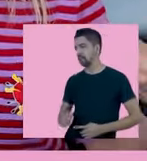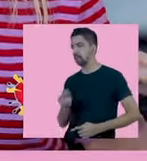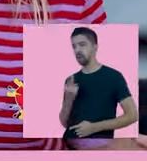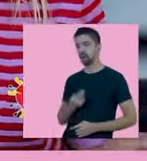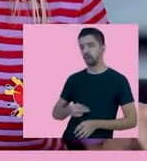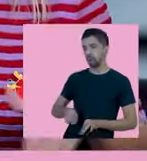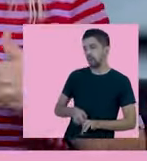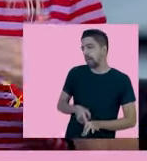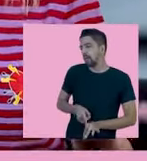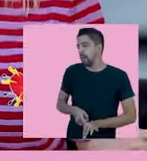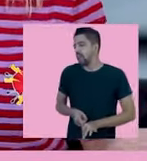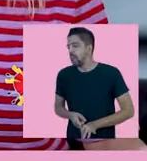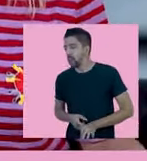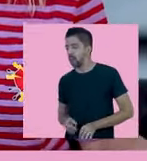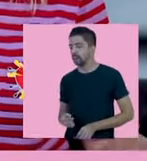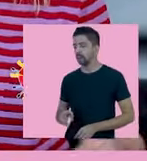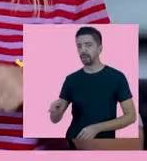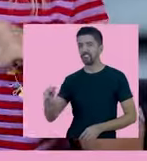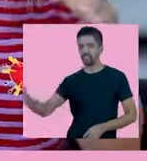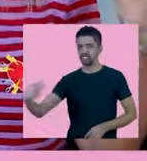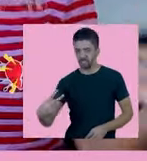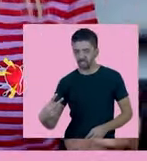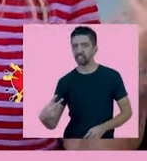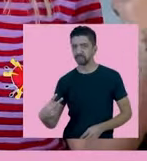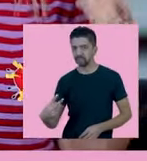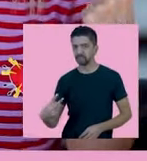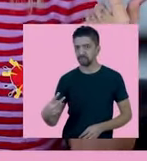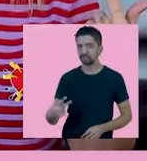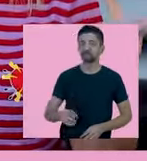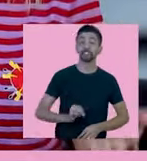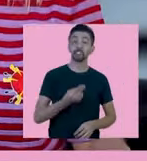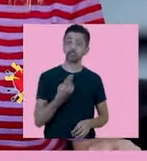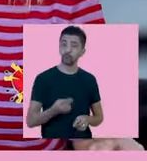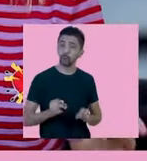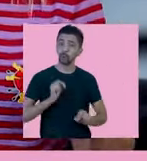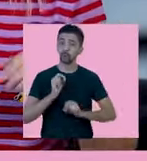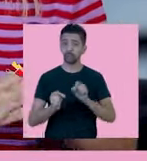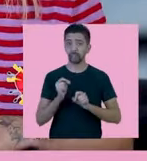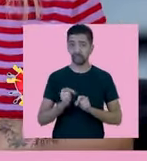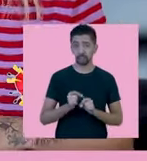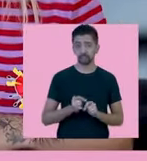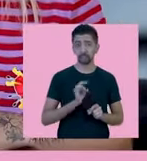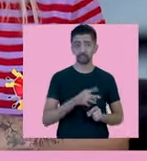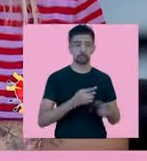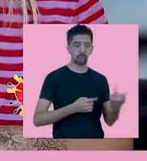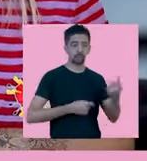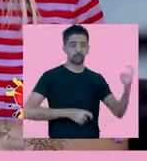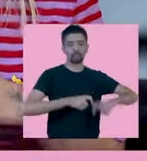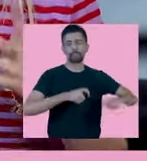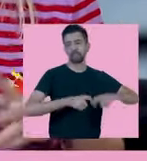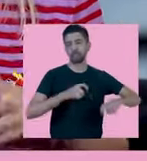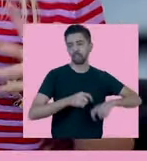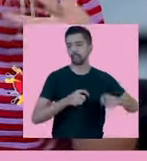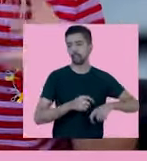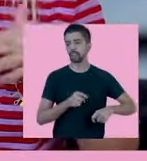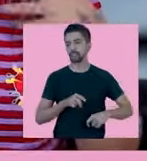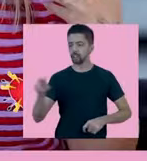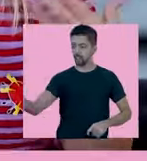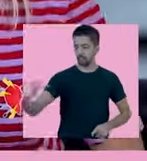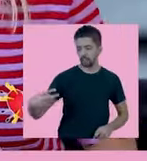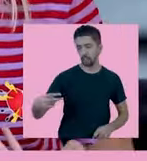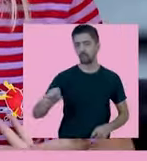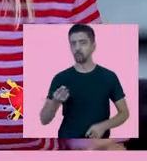ou se masturbar na frente de crianças e adolescentes ou em algum lugar no campo de visão deles. Tem também o voyeurismo, que é o ato de